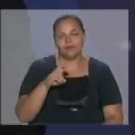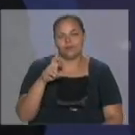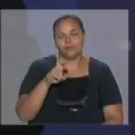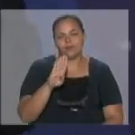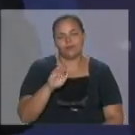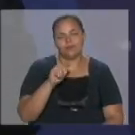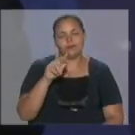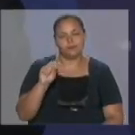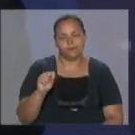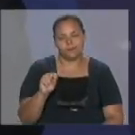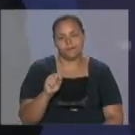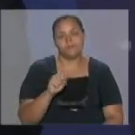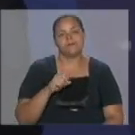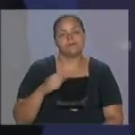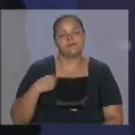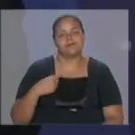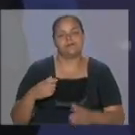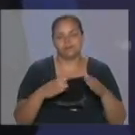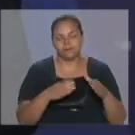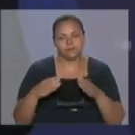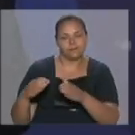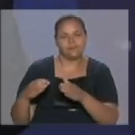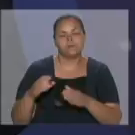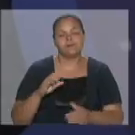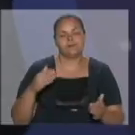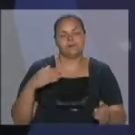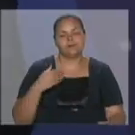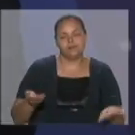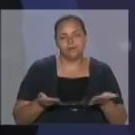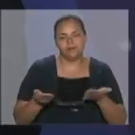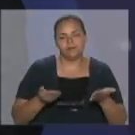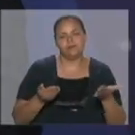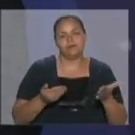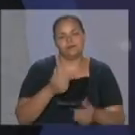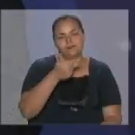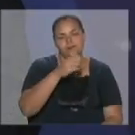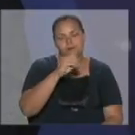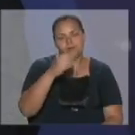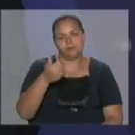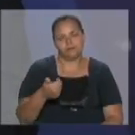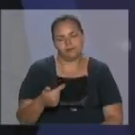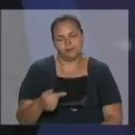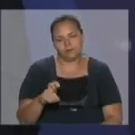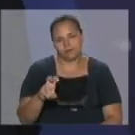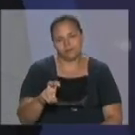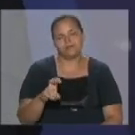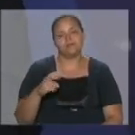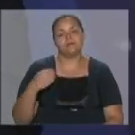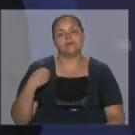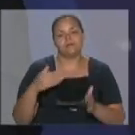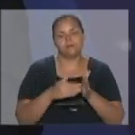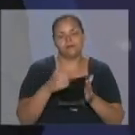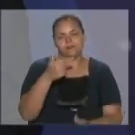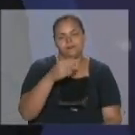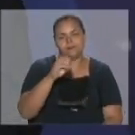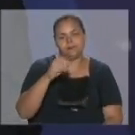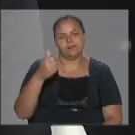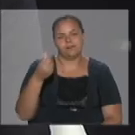barris, 2007. Agora, para 2015 e para 2016, se estima a Petrobras e a ANP em torno de